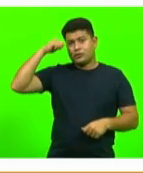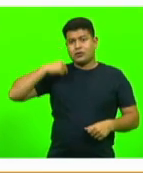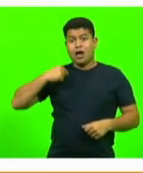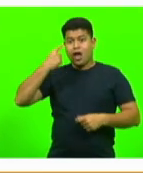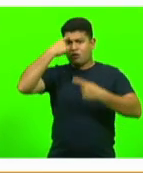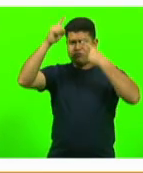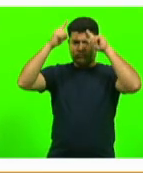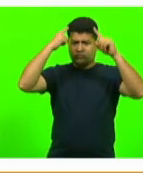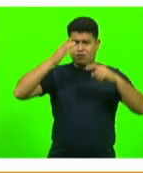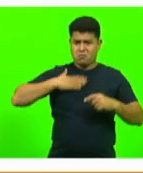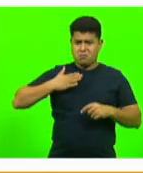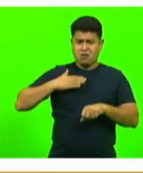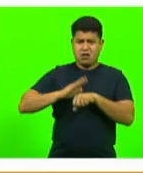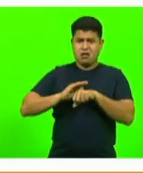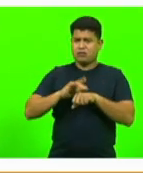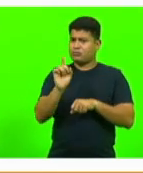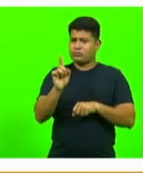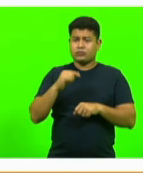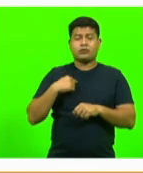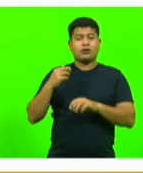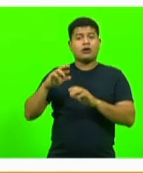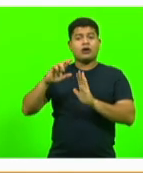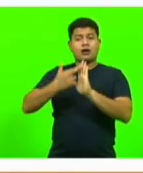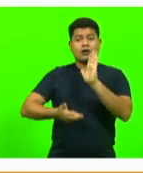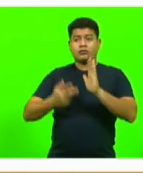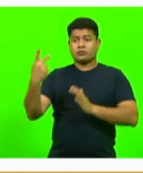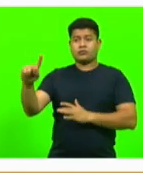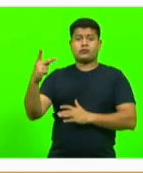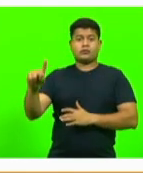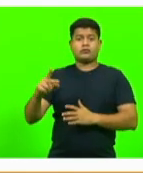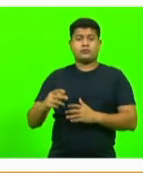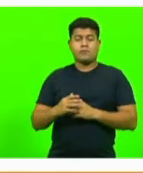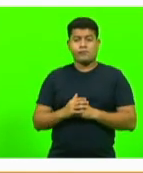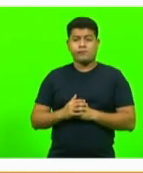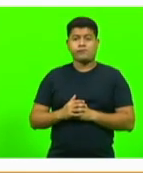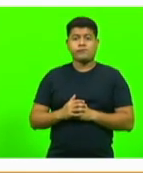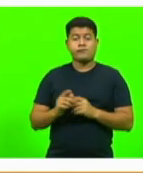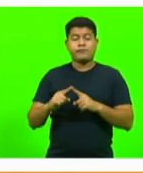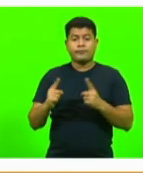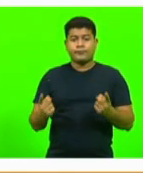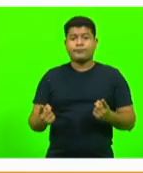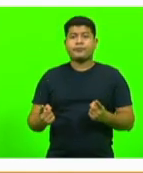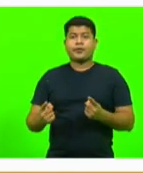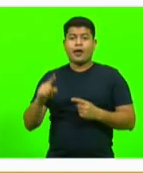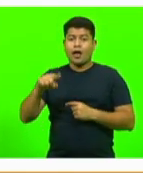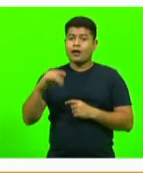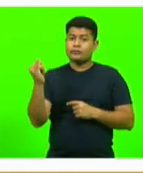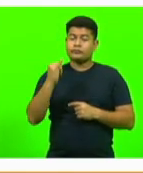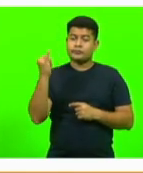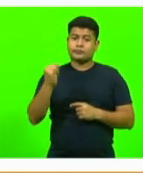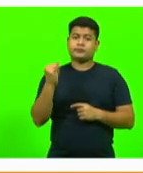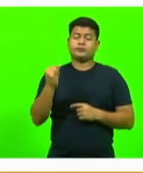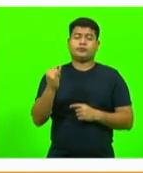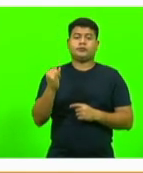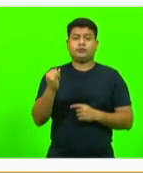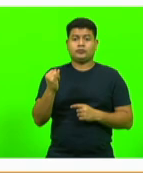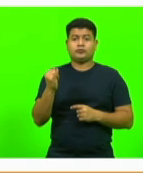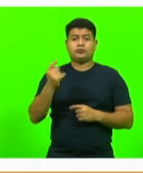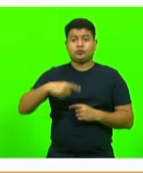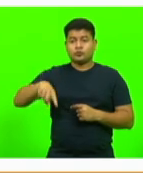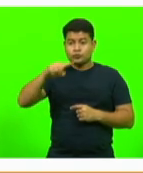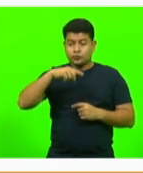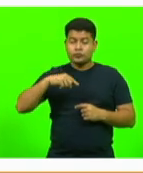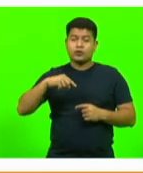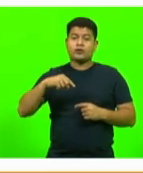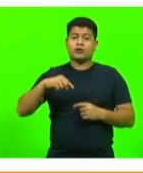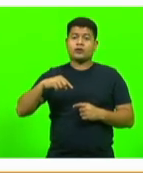foi eu que inventei isso aqui do Oi Darci de Matos bom então é é muito importante a gente é fazer essa